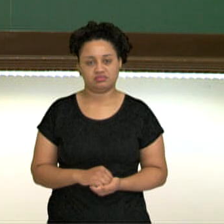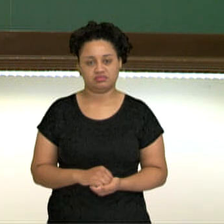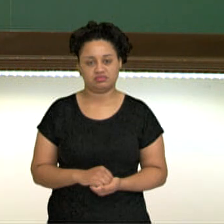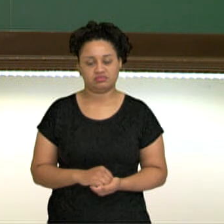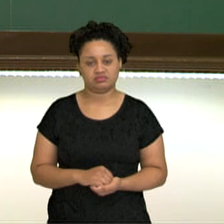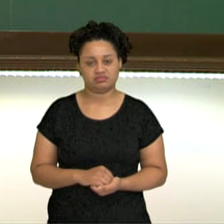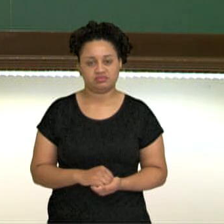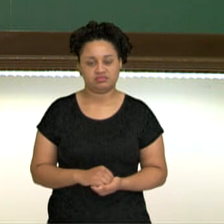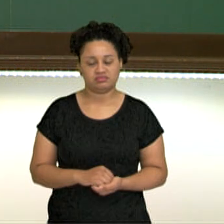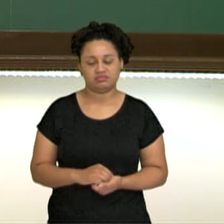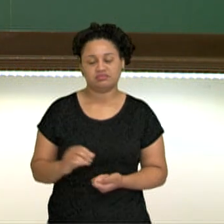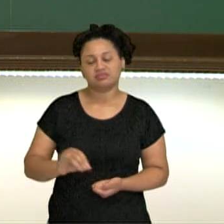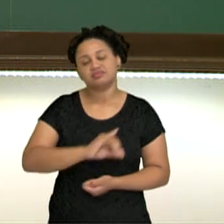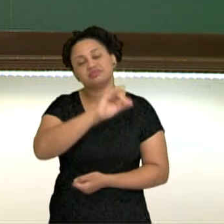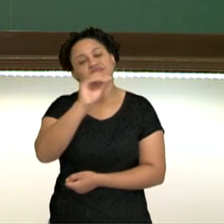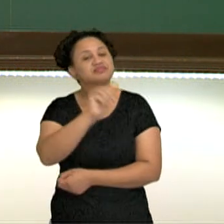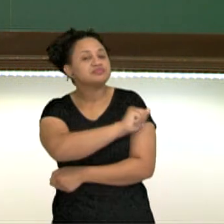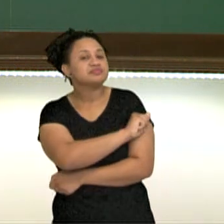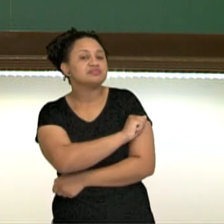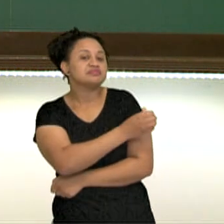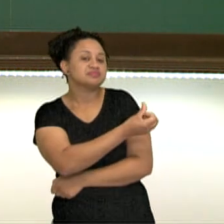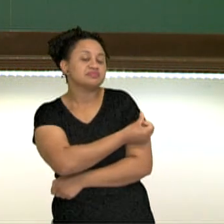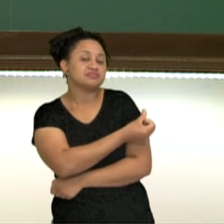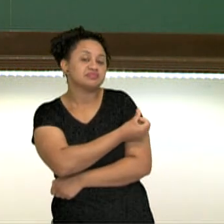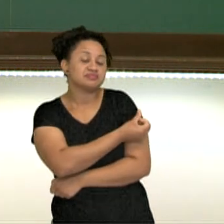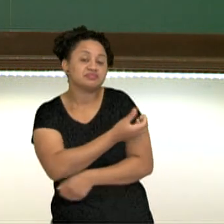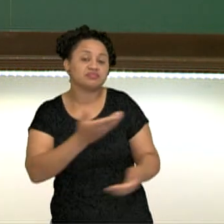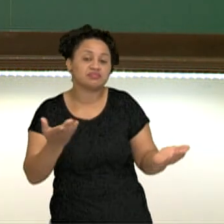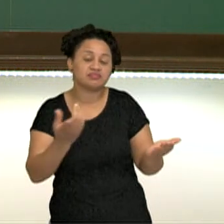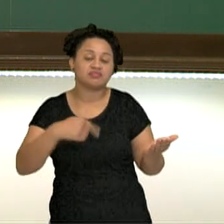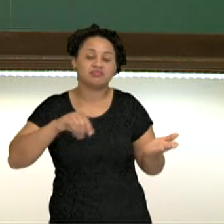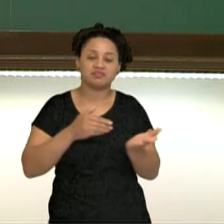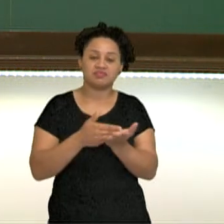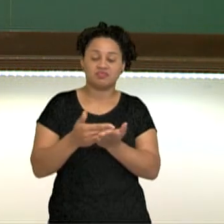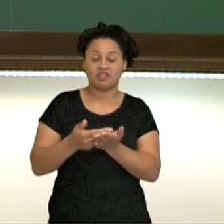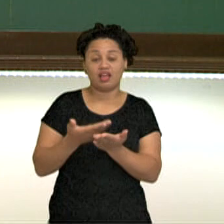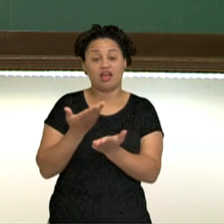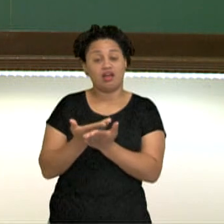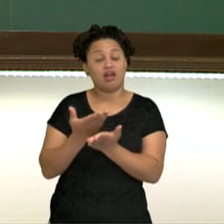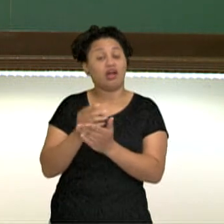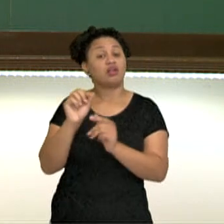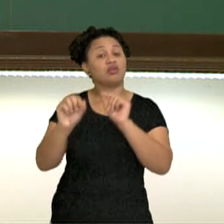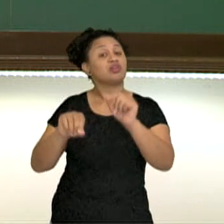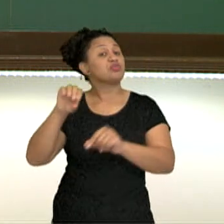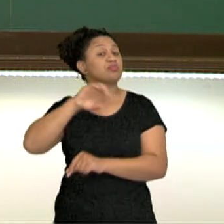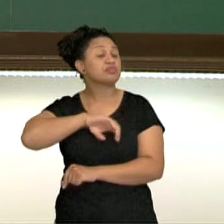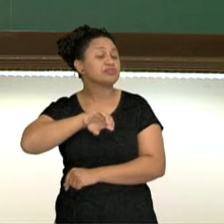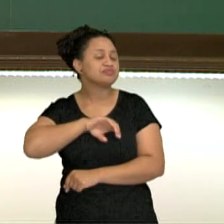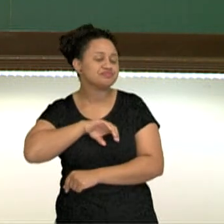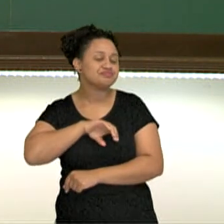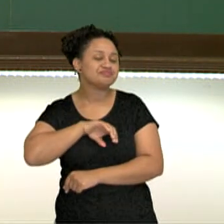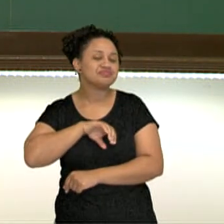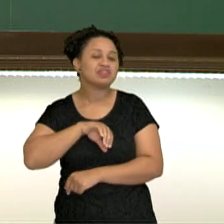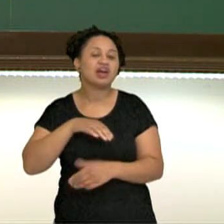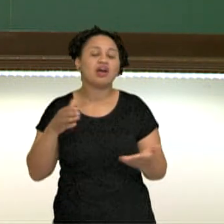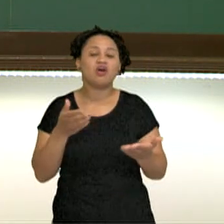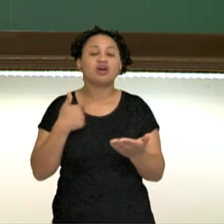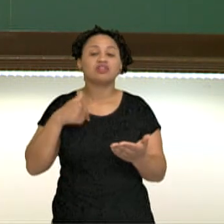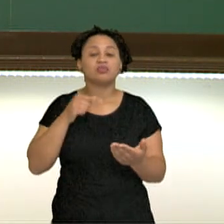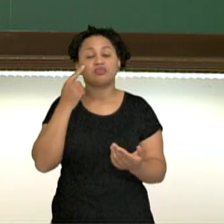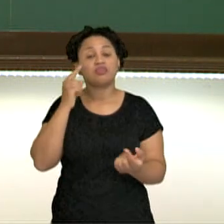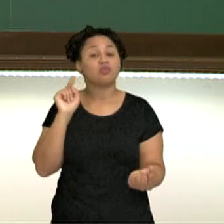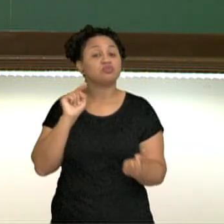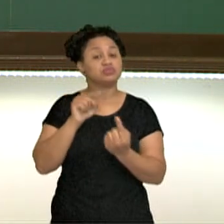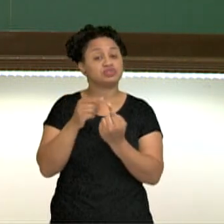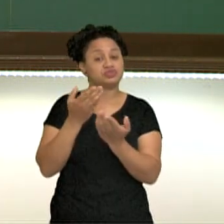Olá, alunos do sexto ano! Estamos iniciando mais uma aula de língua portuguesa. Quero convidá-los a conhecer os objetivos